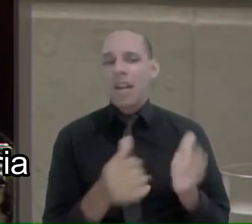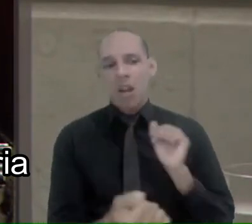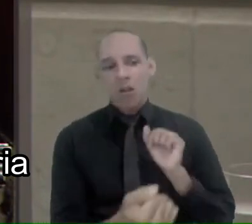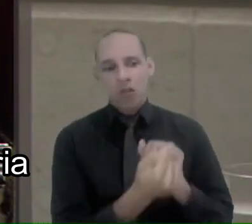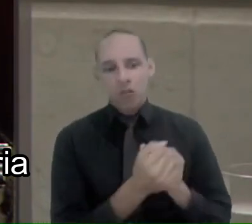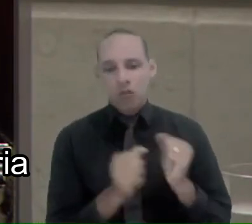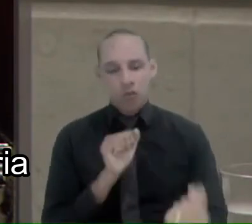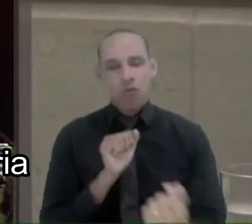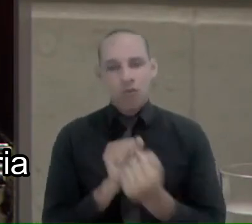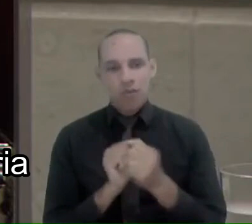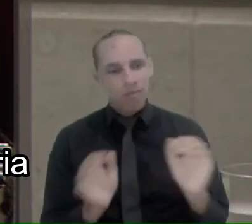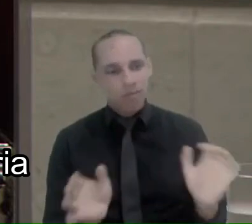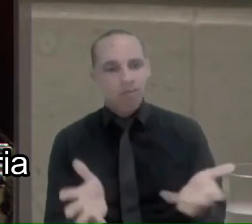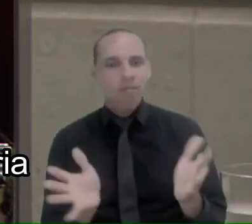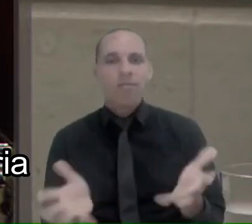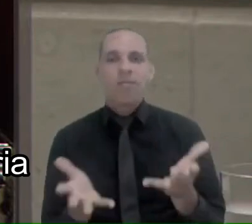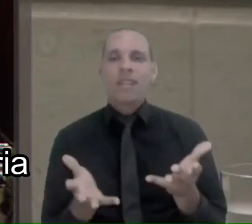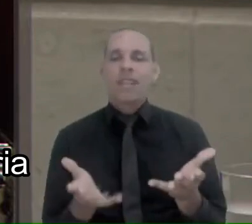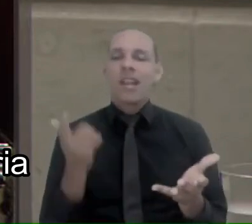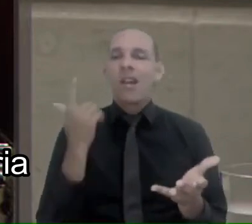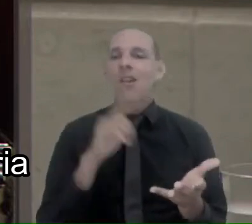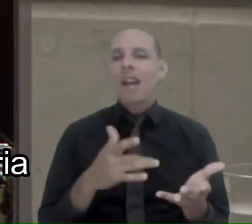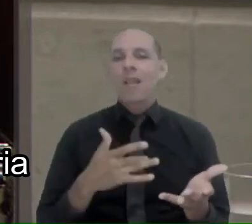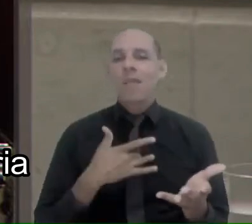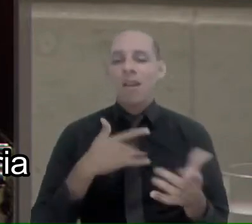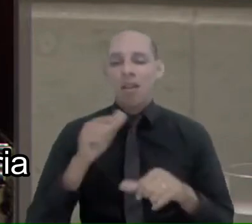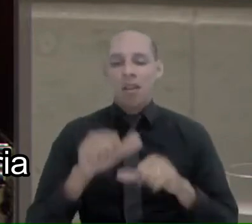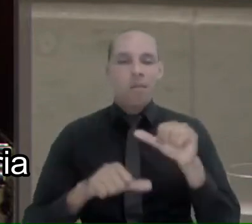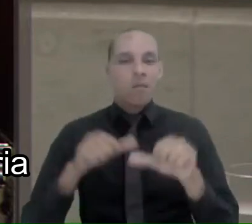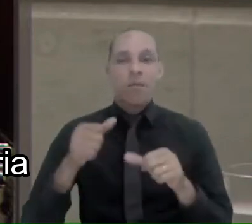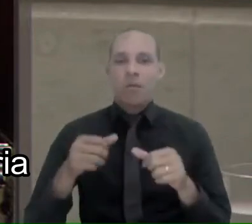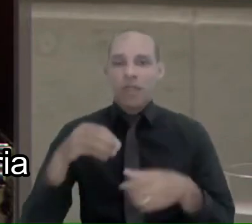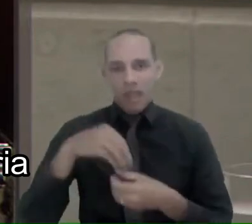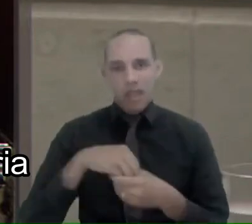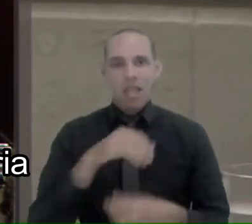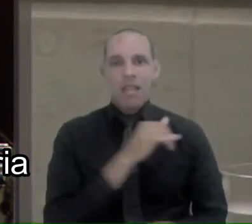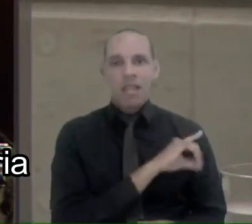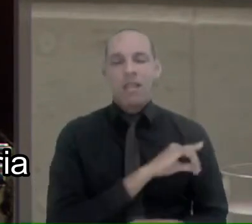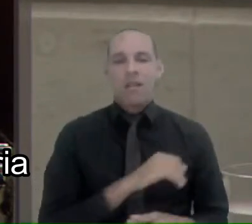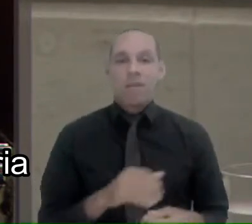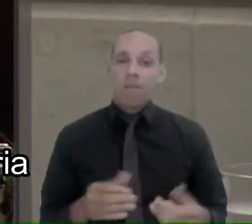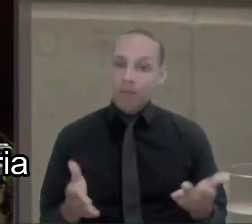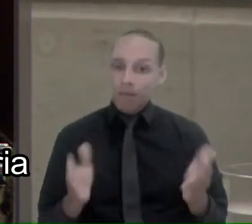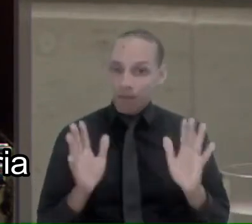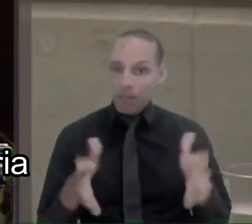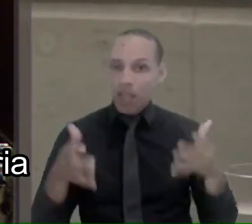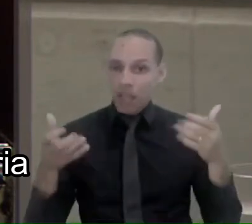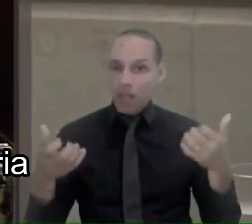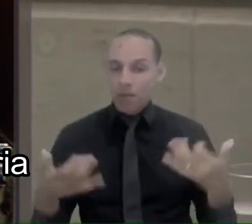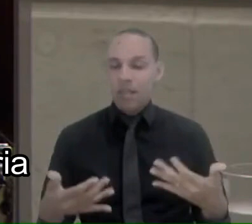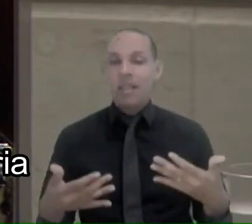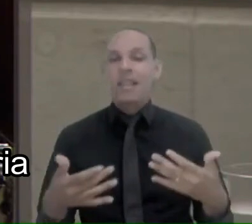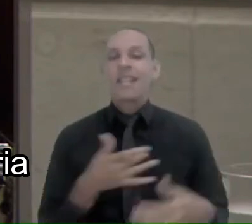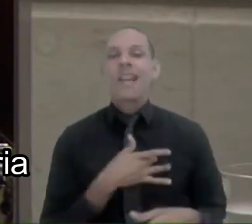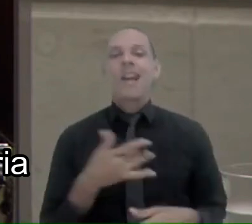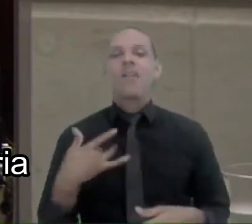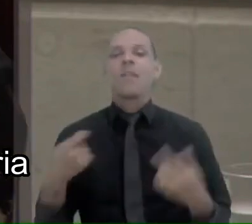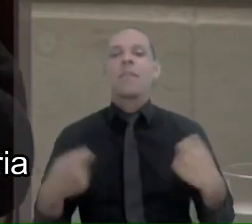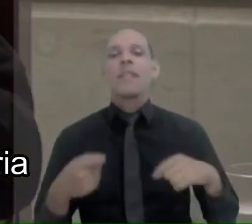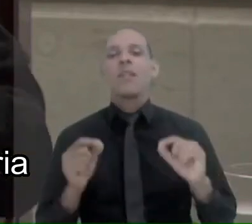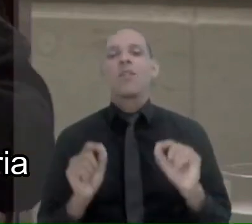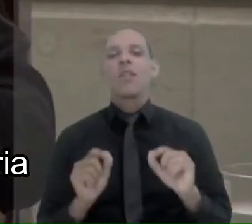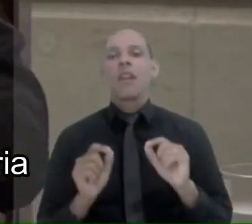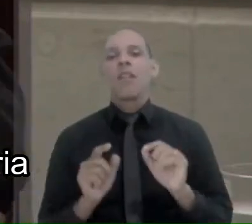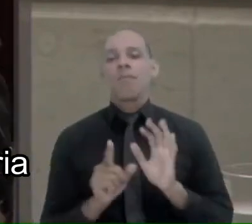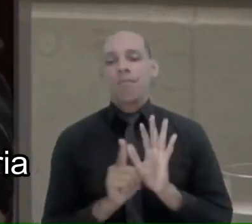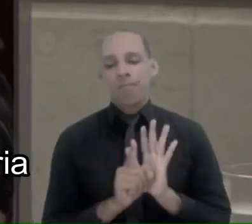transformação do cenário epidemiológico da tuberculose no Rio de Janeiro. Como bem foi dito, a saúde precisa ser vanguarda, a saúde precisa